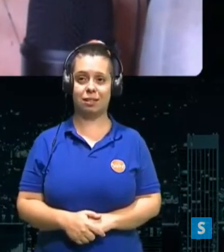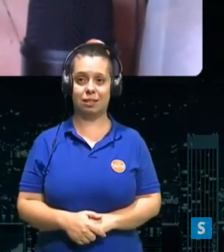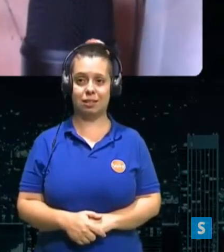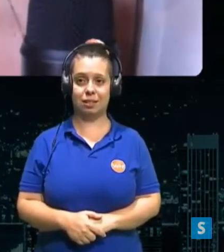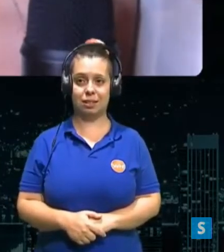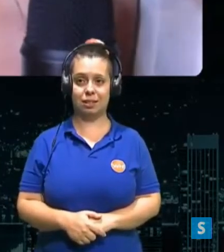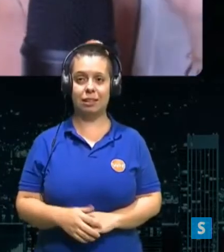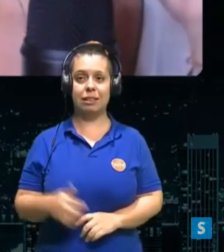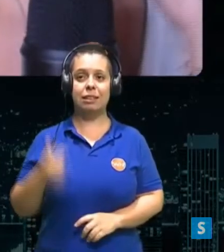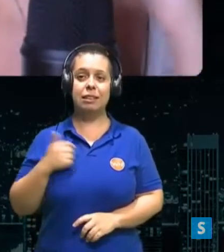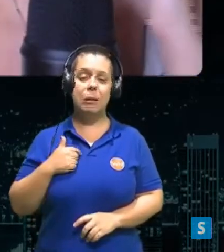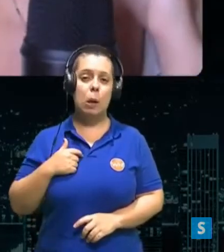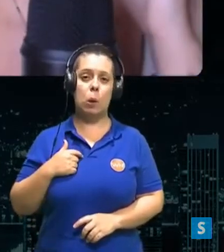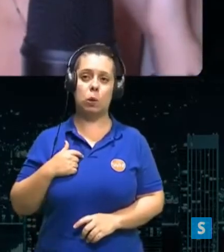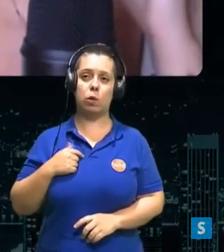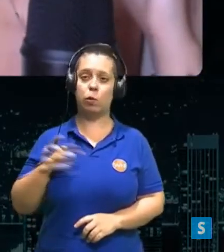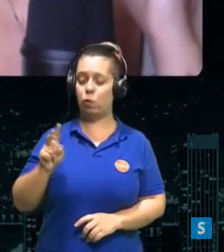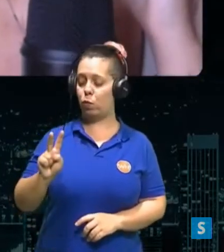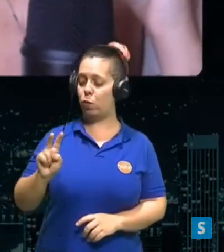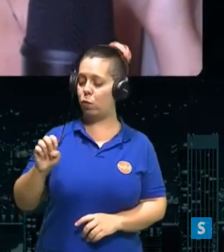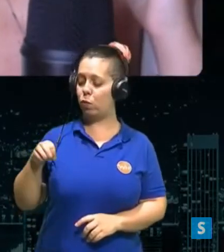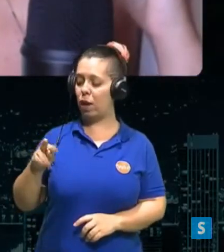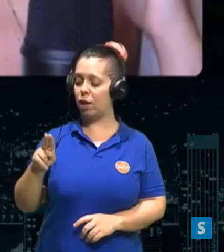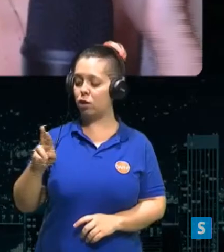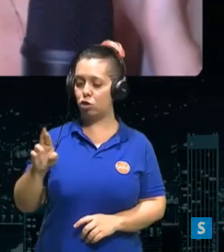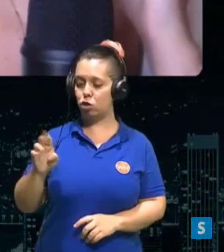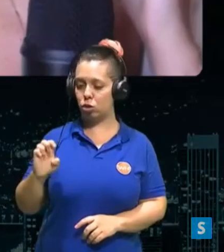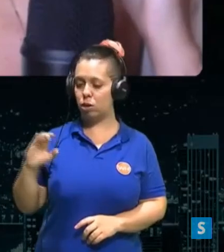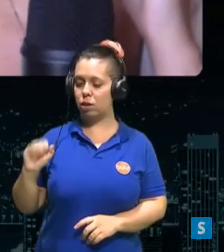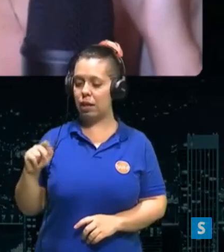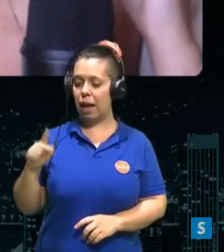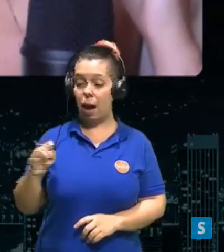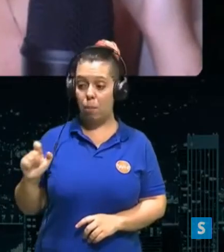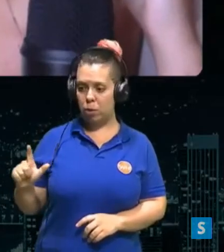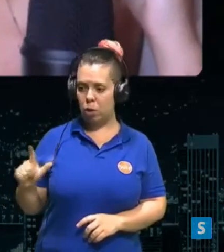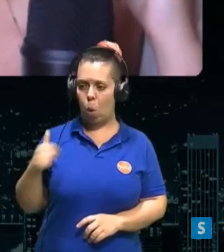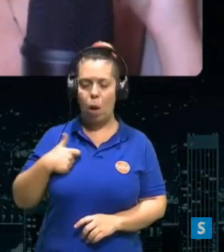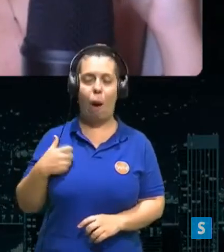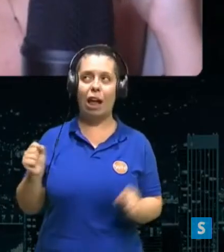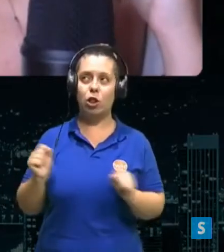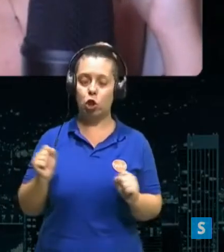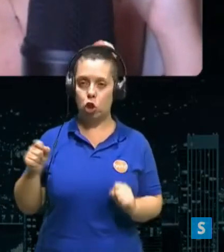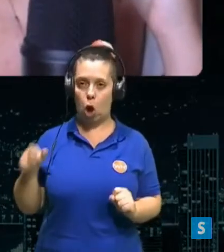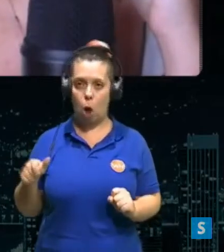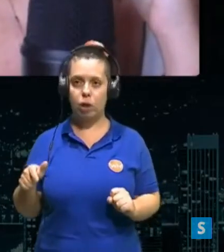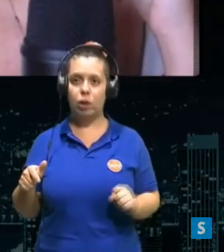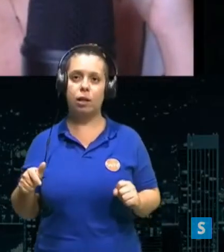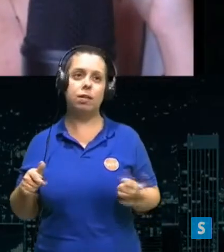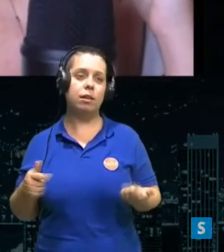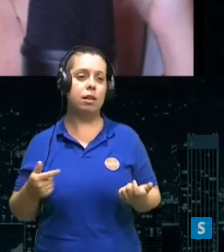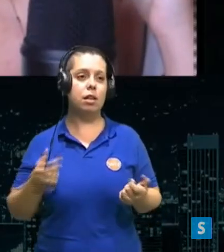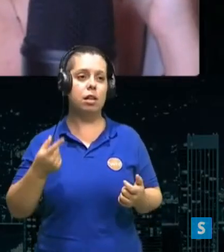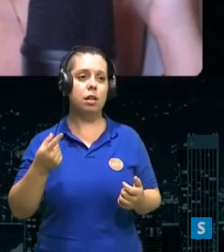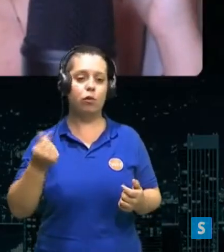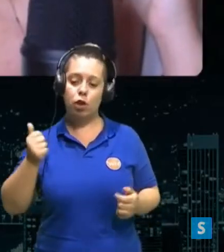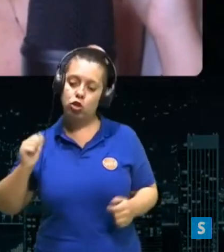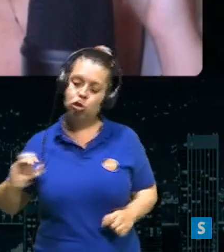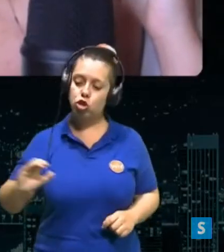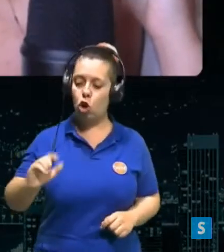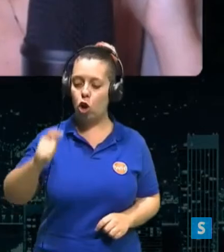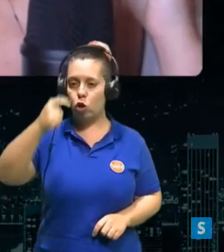indústria de investimento de riscos o ventor caption empreendedores conscientes a numa indústria